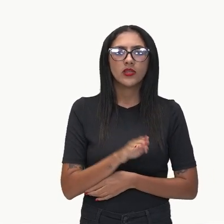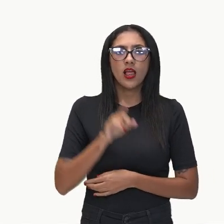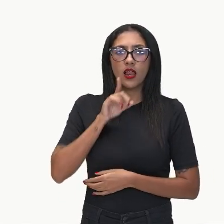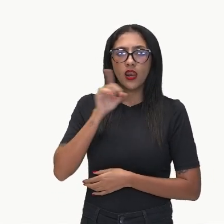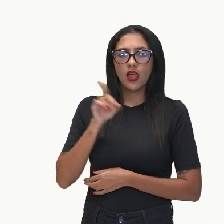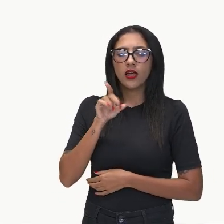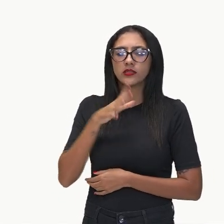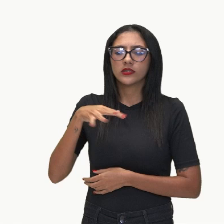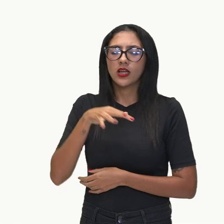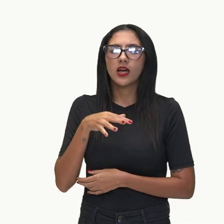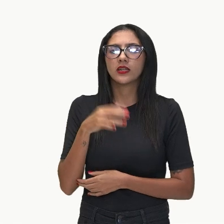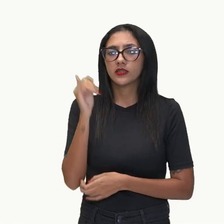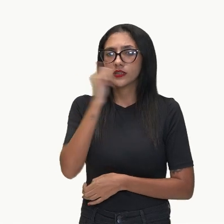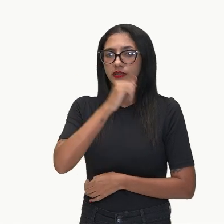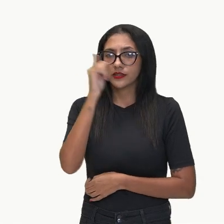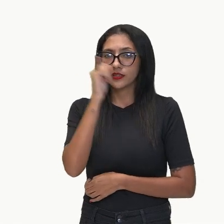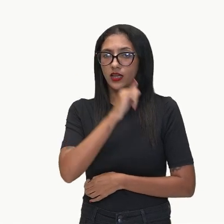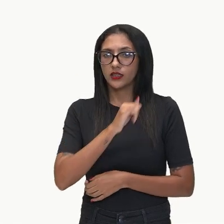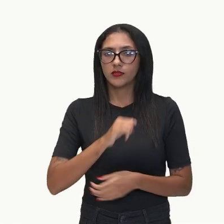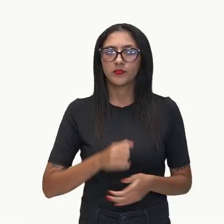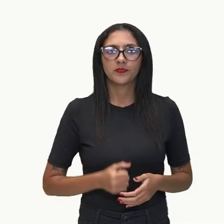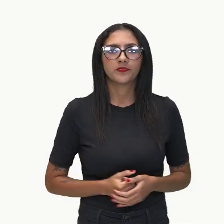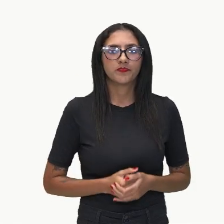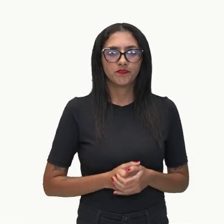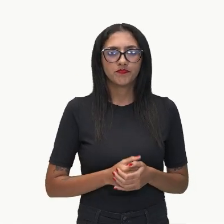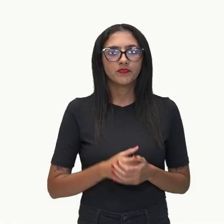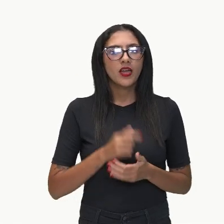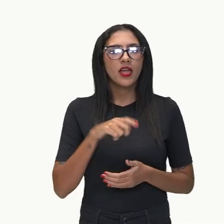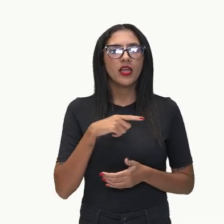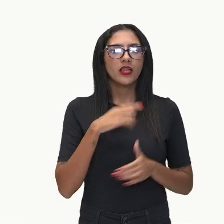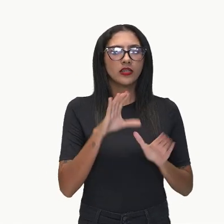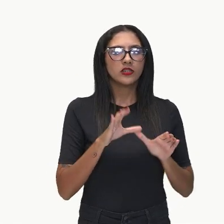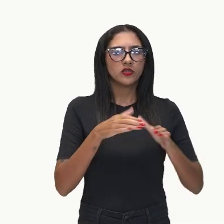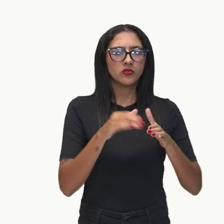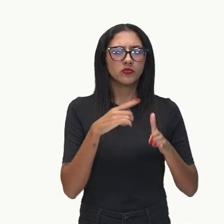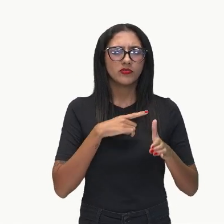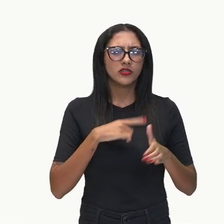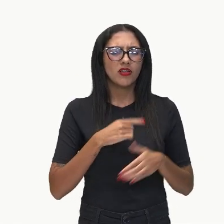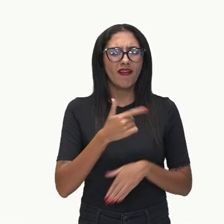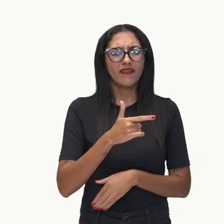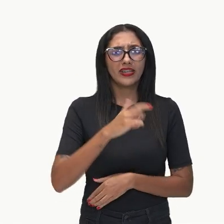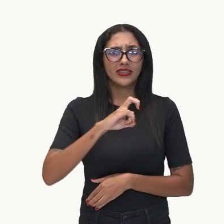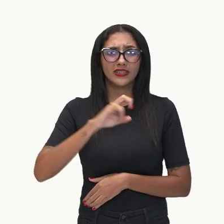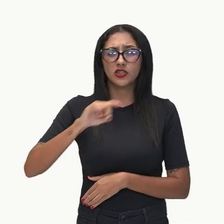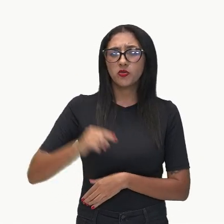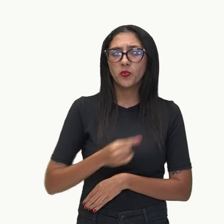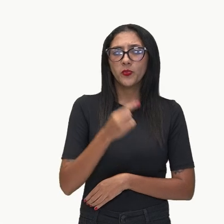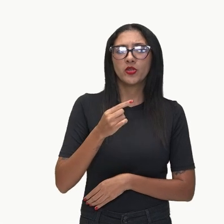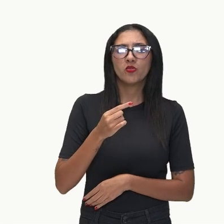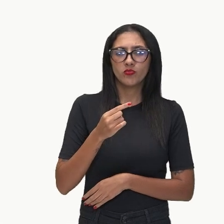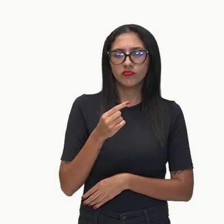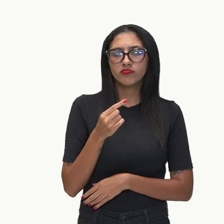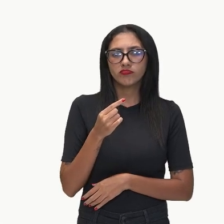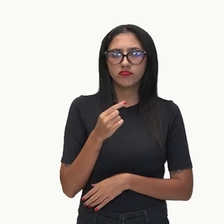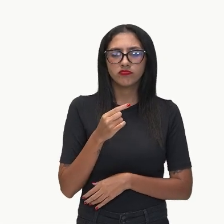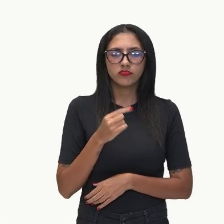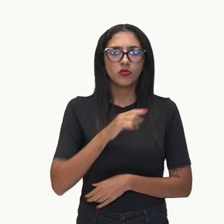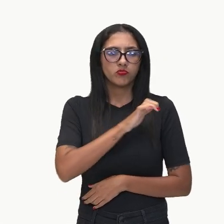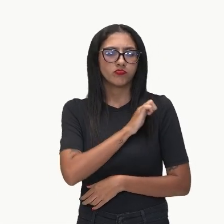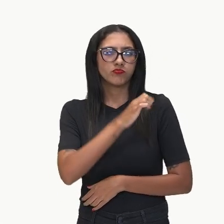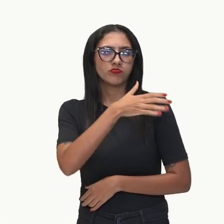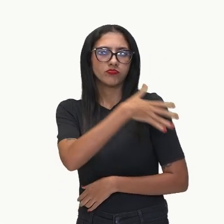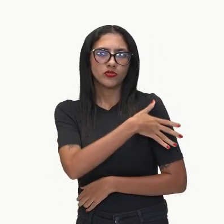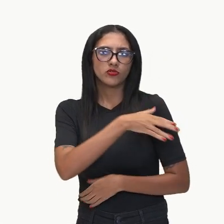Itália. E aí nós tínhamos lá, a FEB tinha cerca de 25 mil soldados. E esses